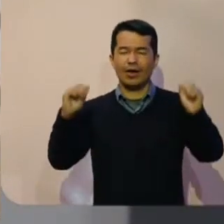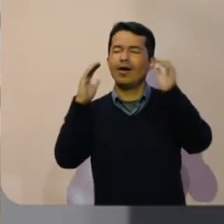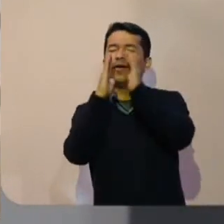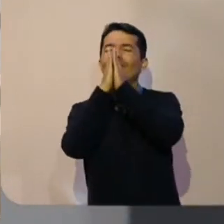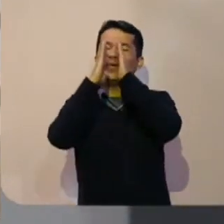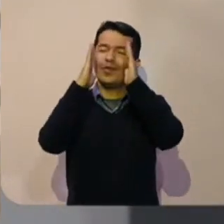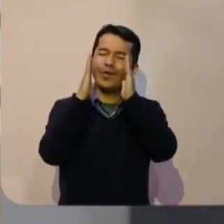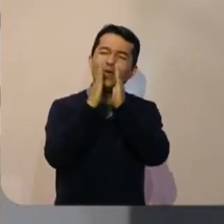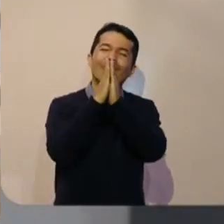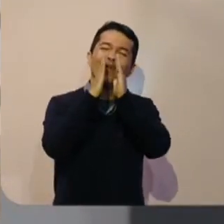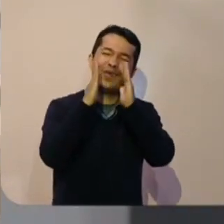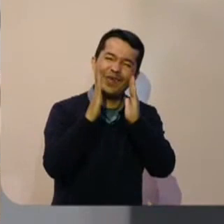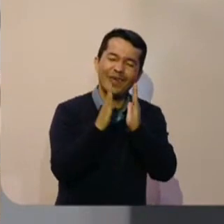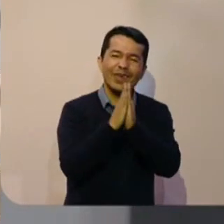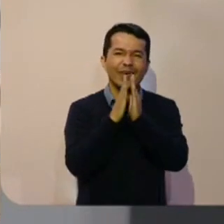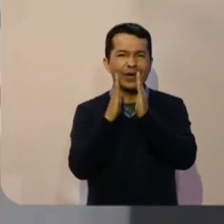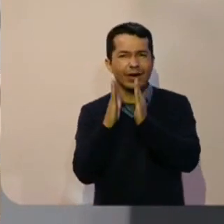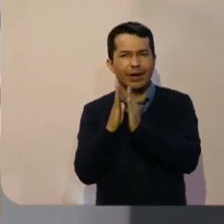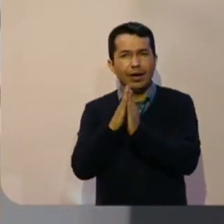orando,